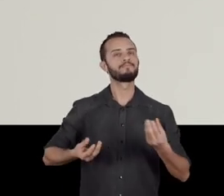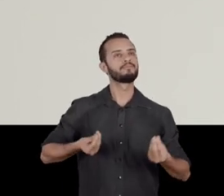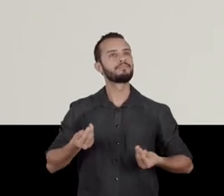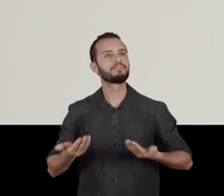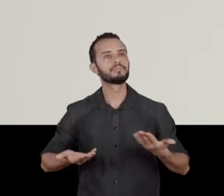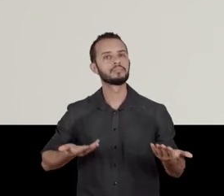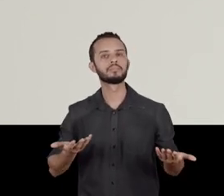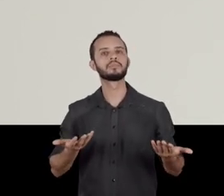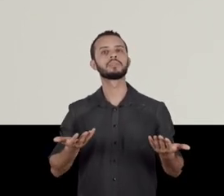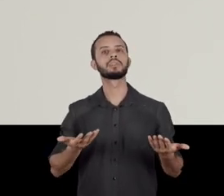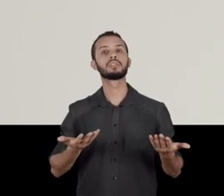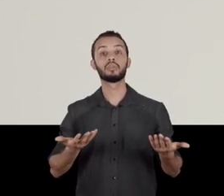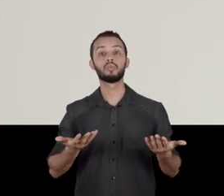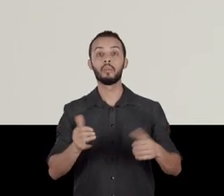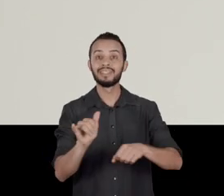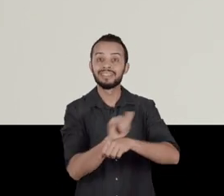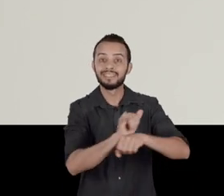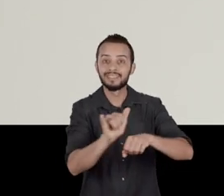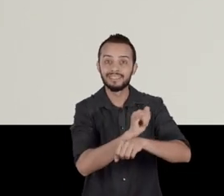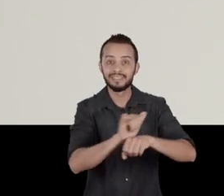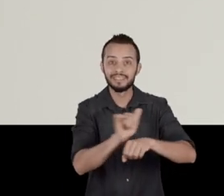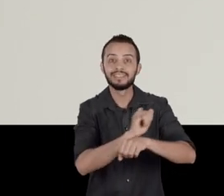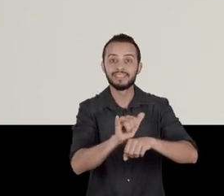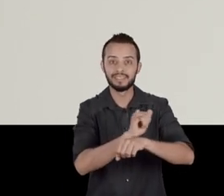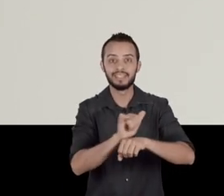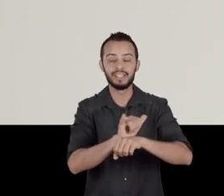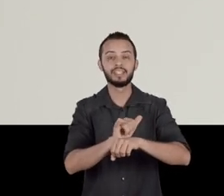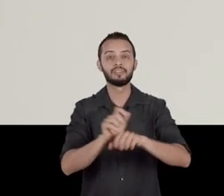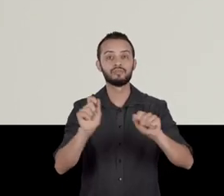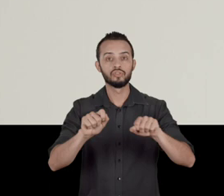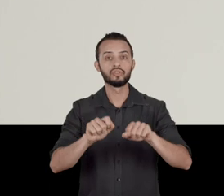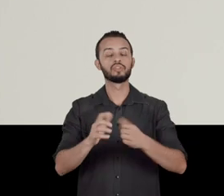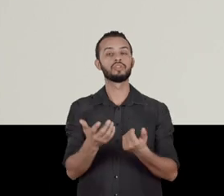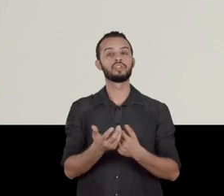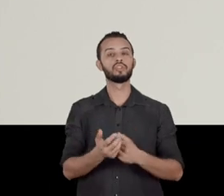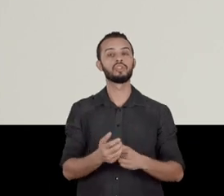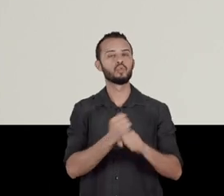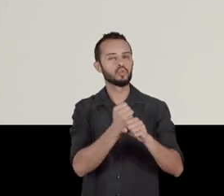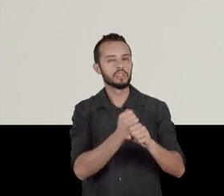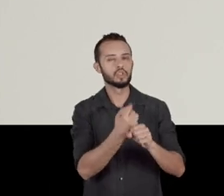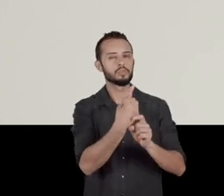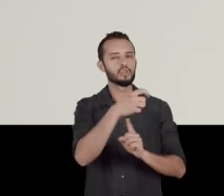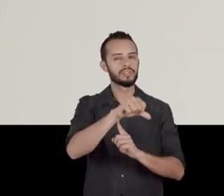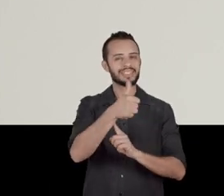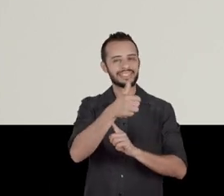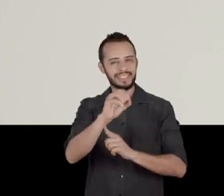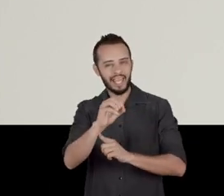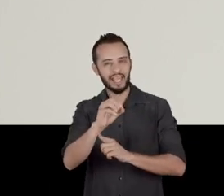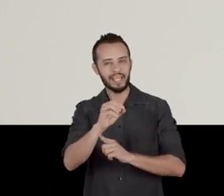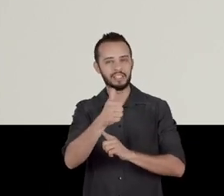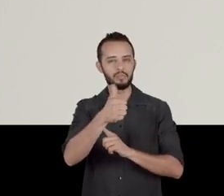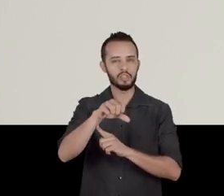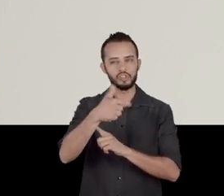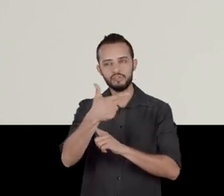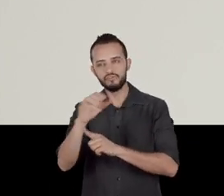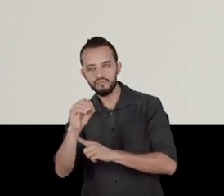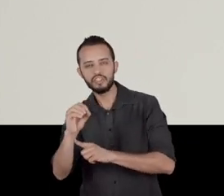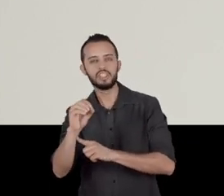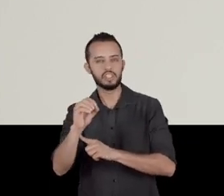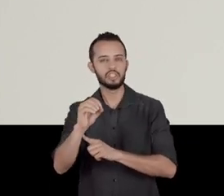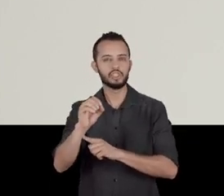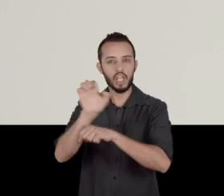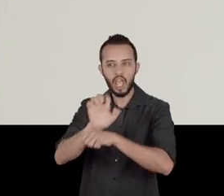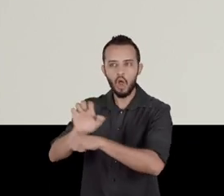com uma forma que, de alguma maneira, se pautava nas vanguardas históricas, né, da, europeias